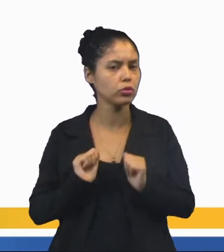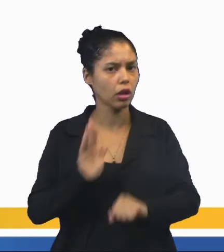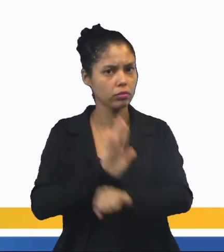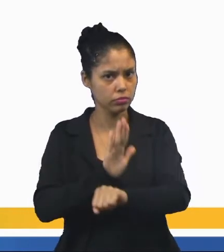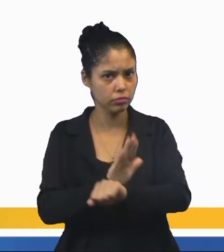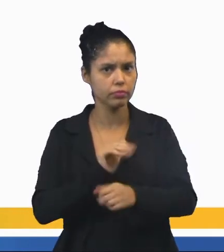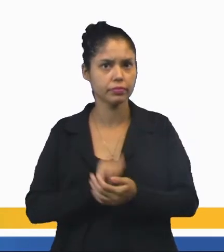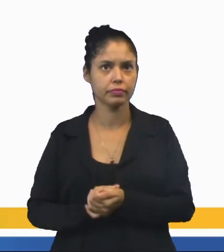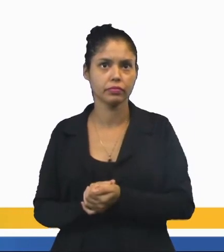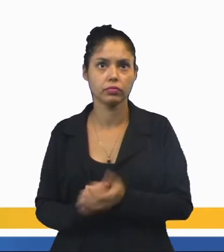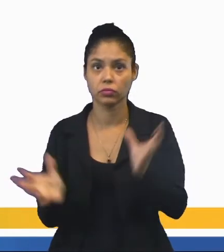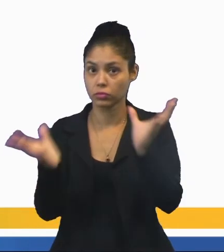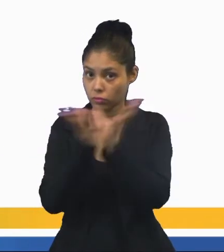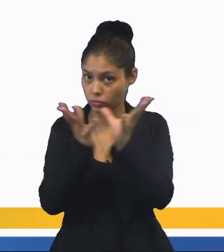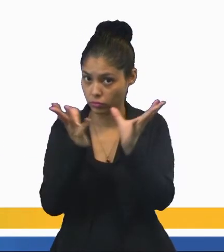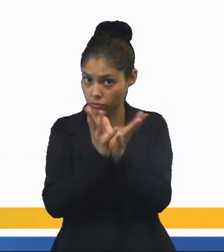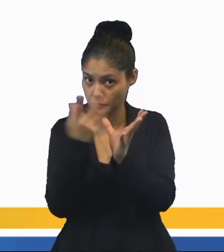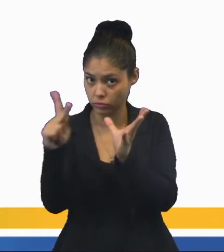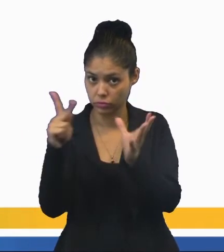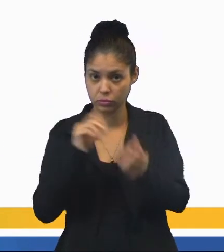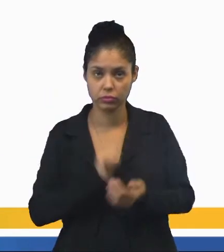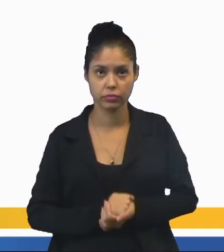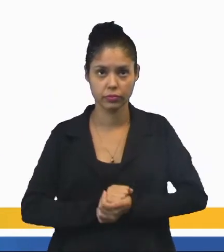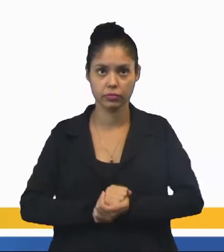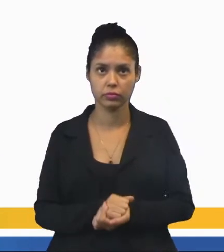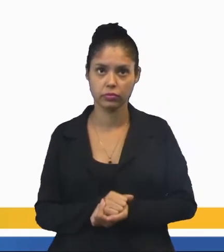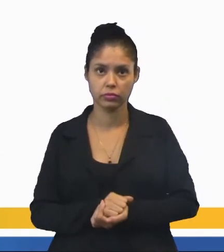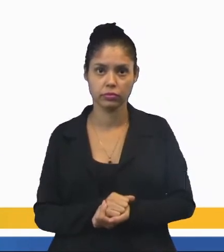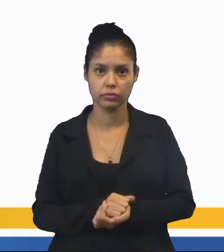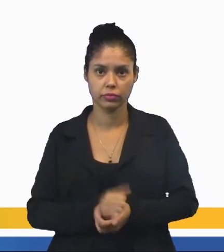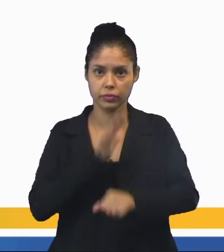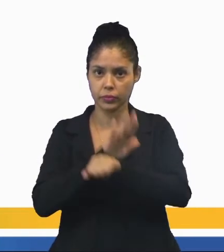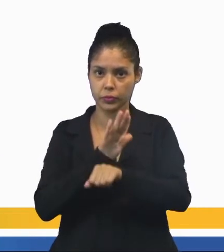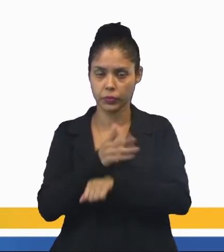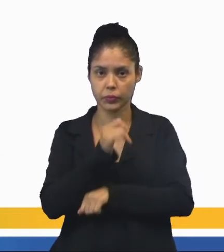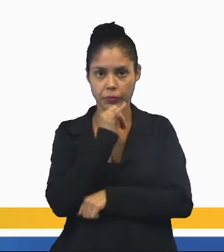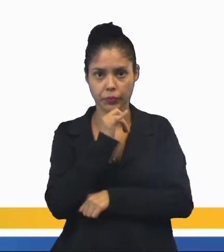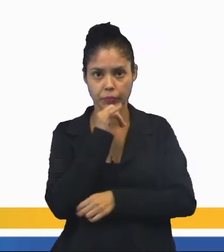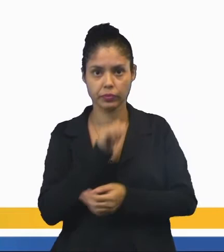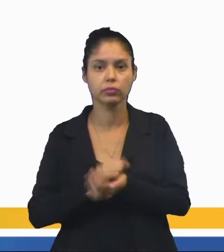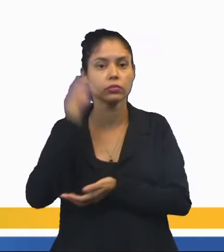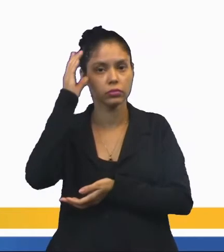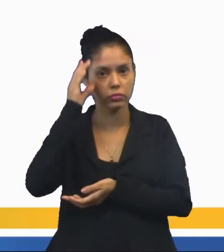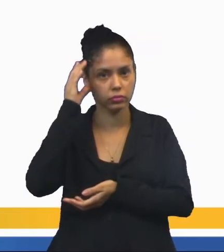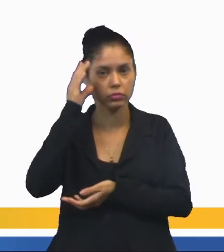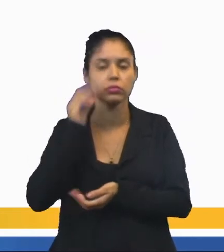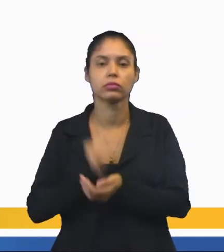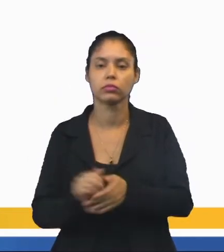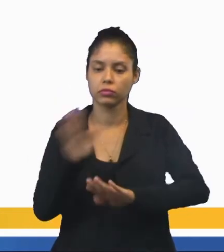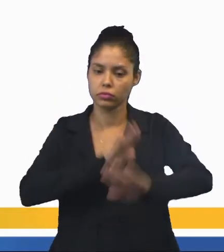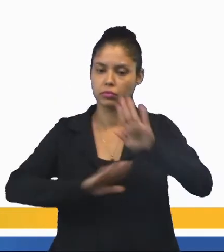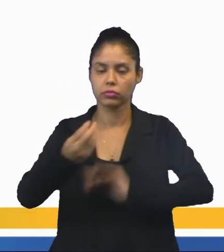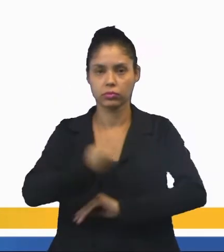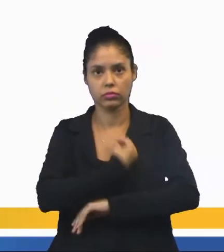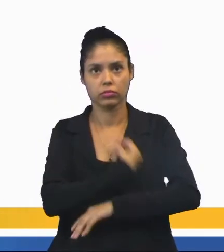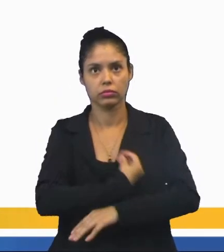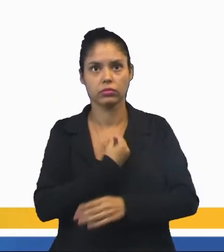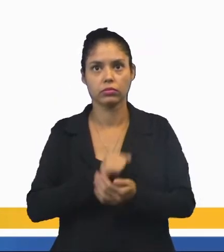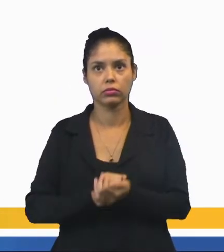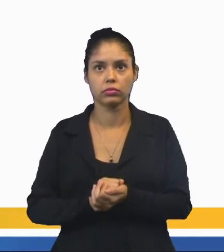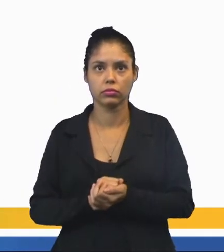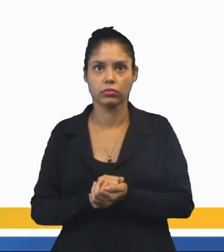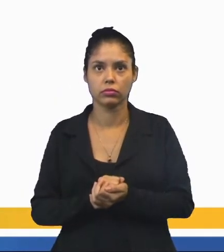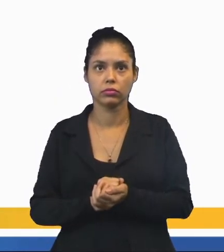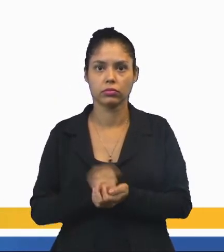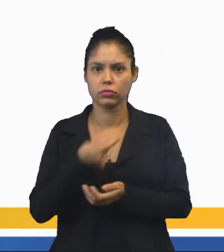contribuir. O conjunto delas, ok? Contribuir, por exemplo, conscientização pela preservação da vida.